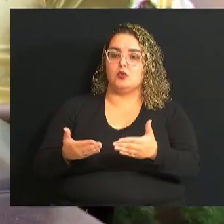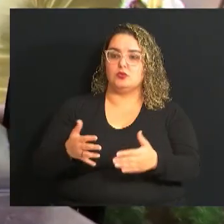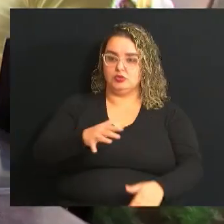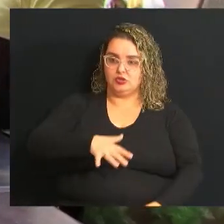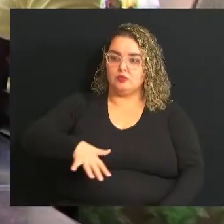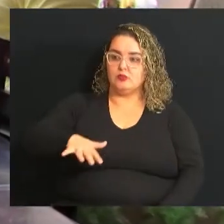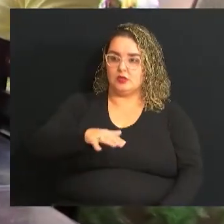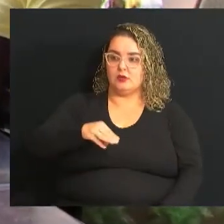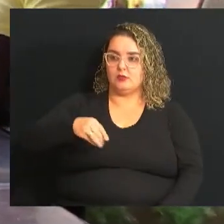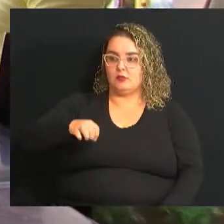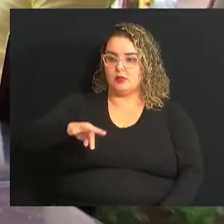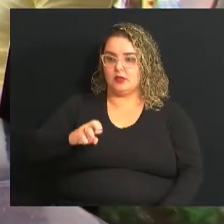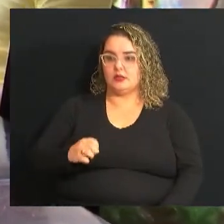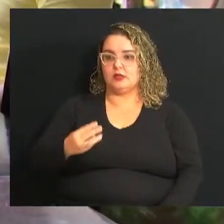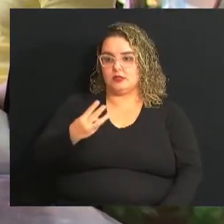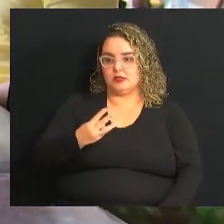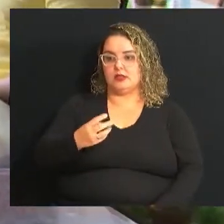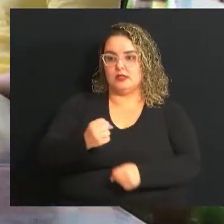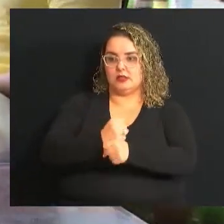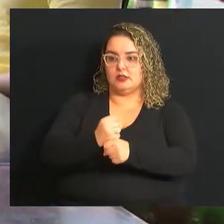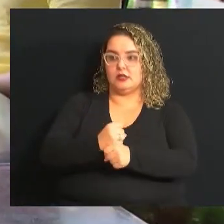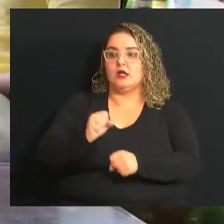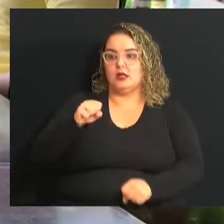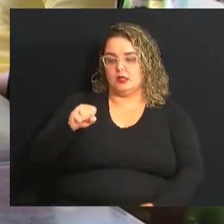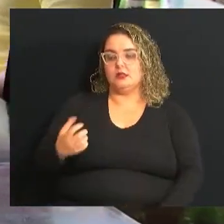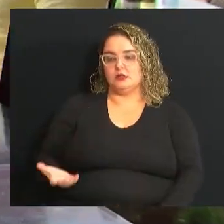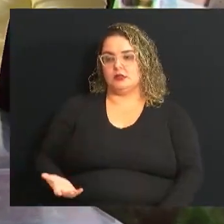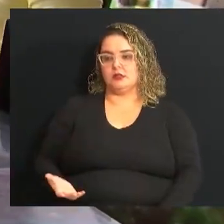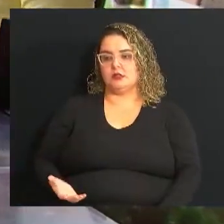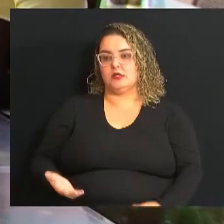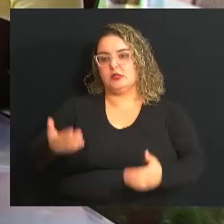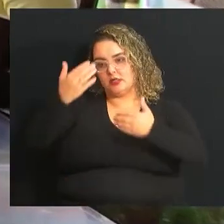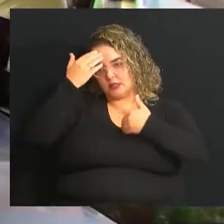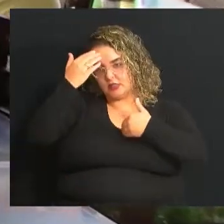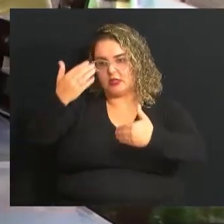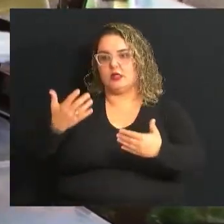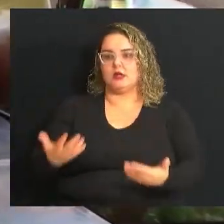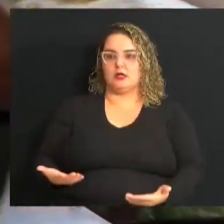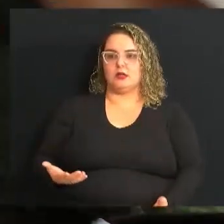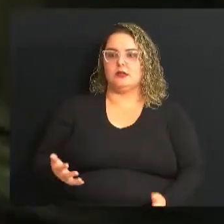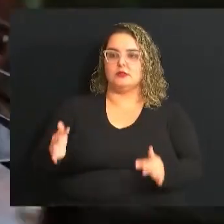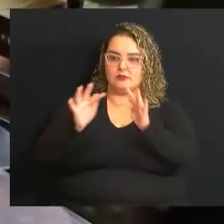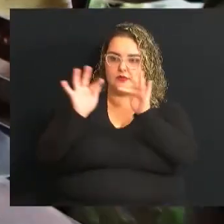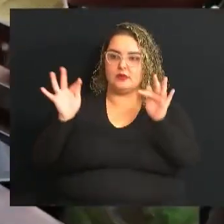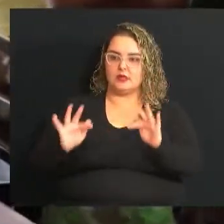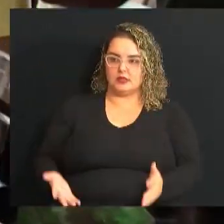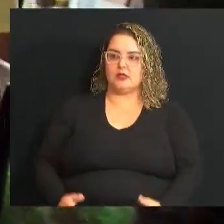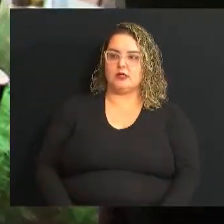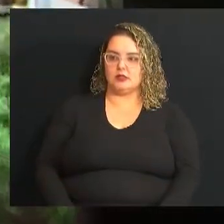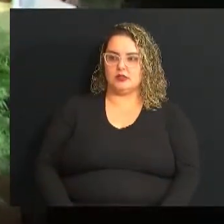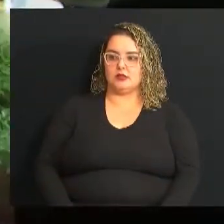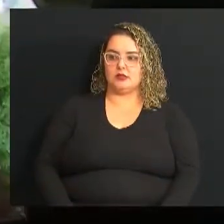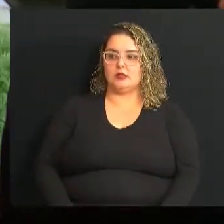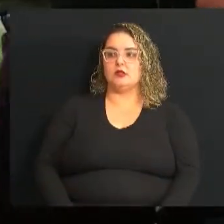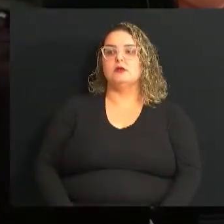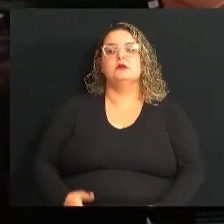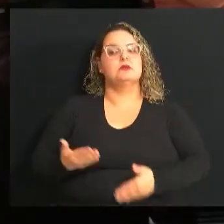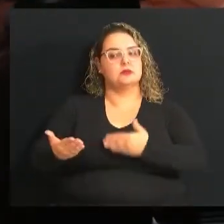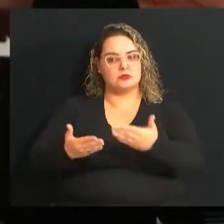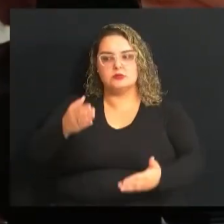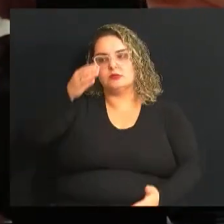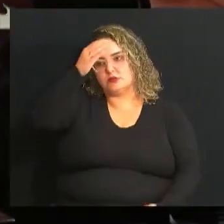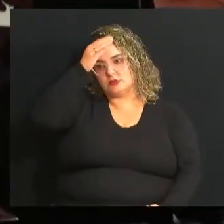uma taxa maior para não vir em 7 dias, para chegar em 2 dias úteis. Então, ou